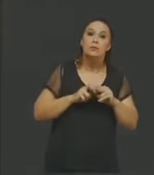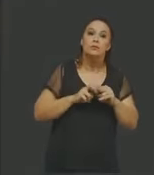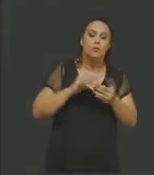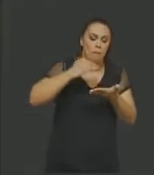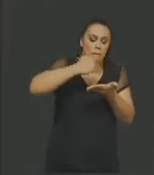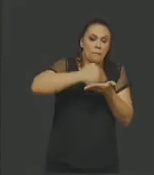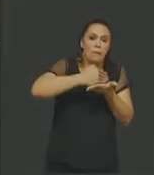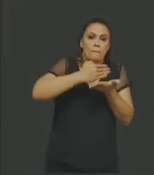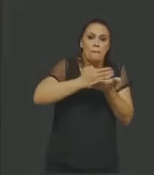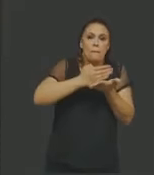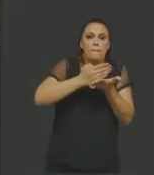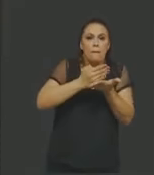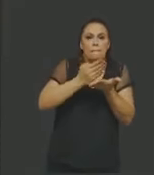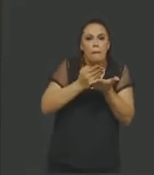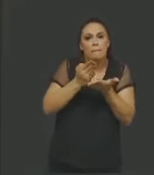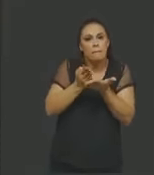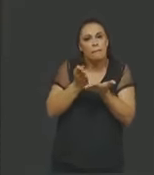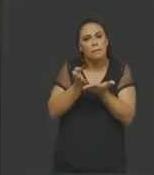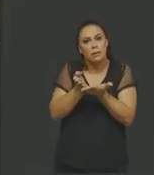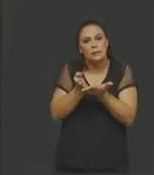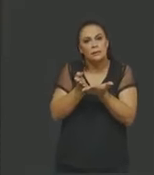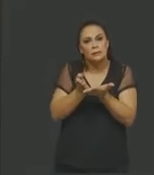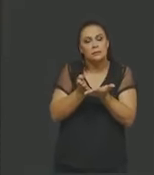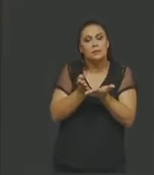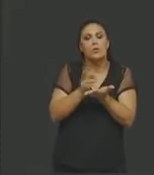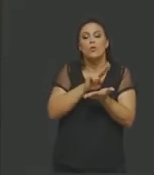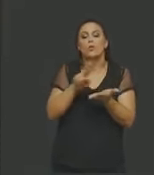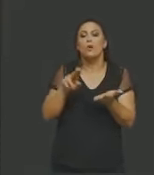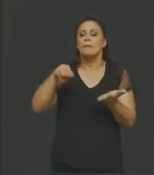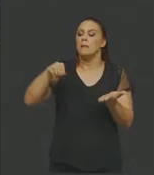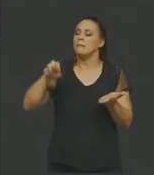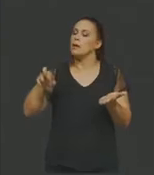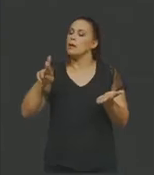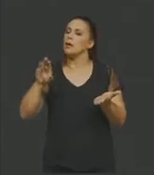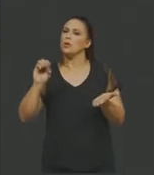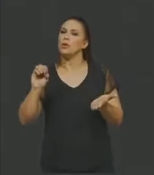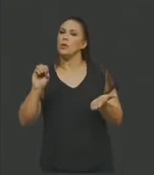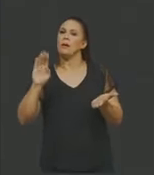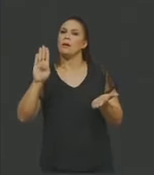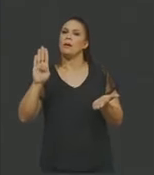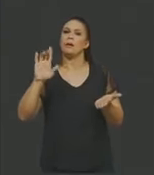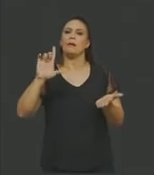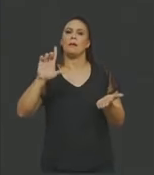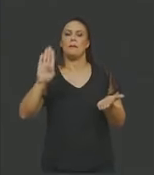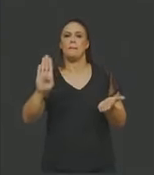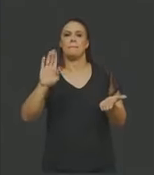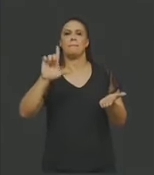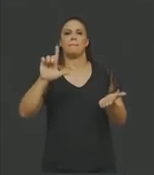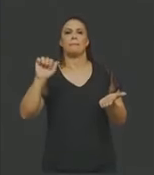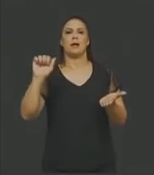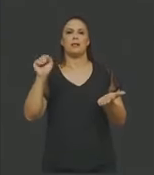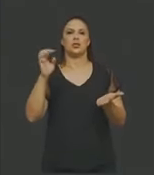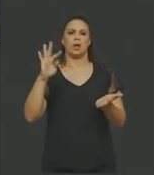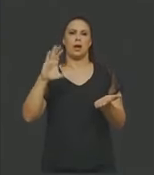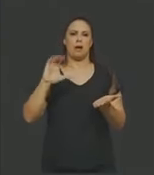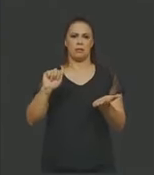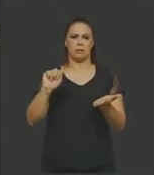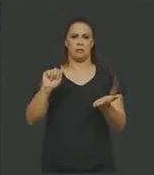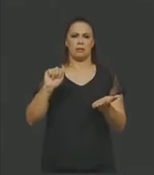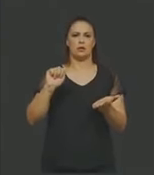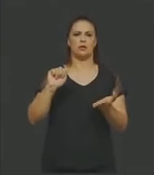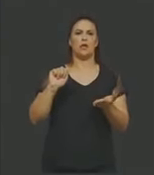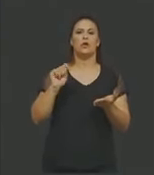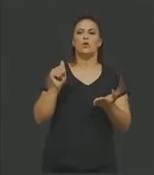chamamos de meroblástica superficial, tá? Por quê? Somente aqui, ó, nas